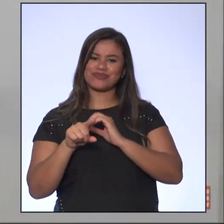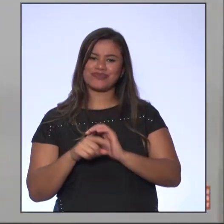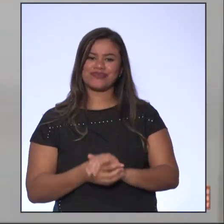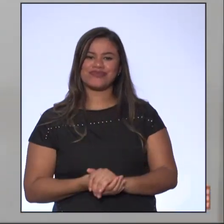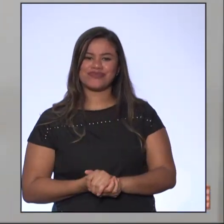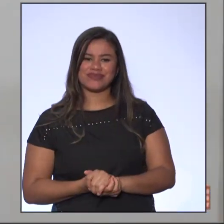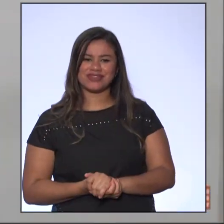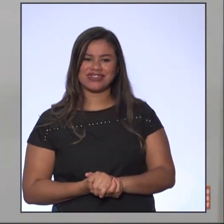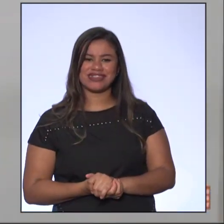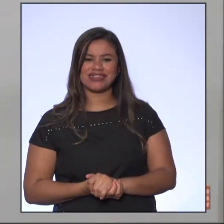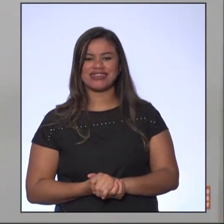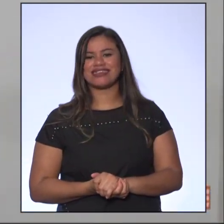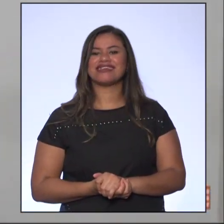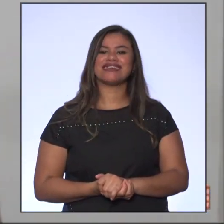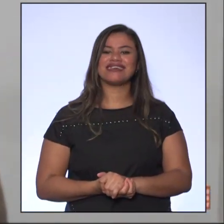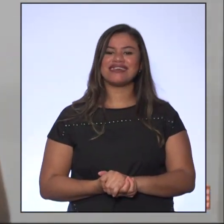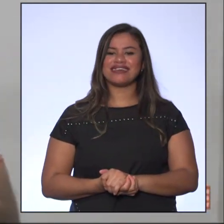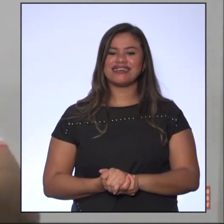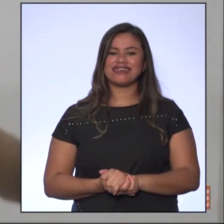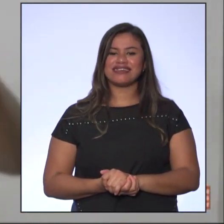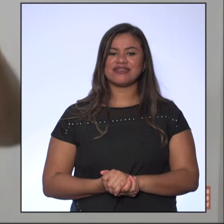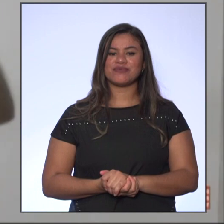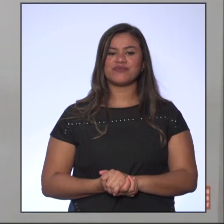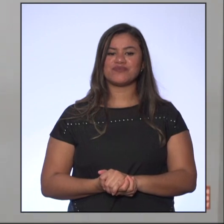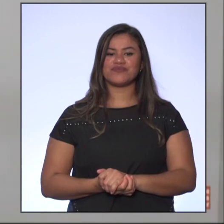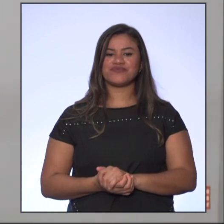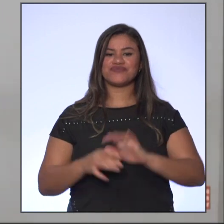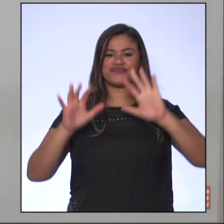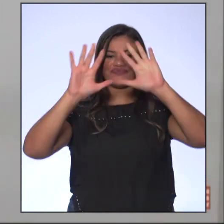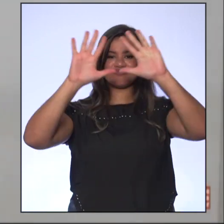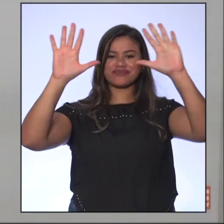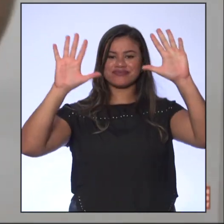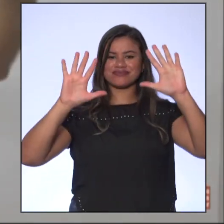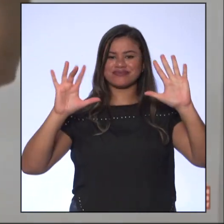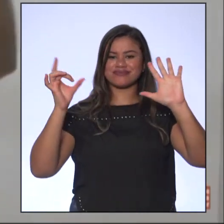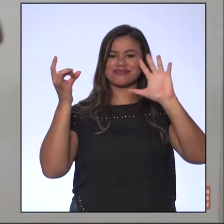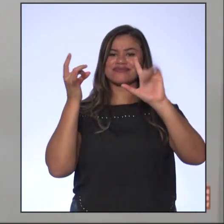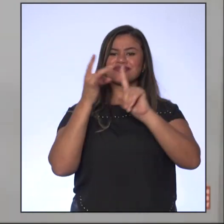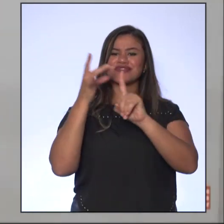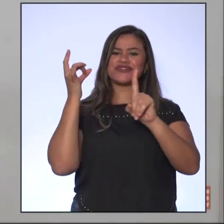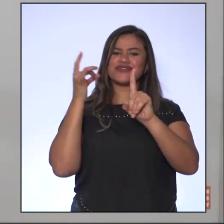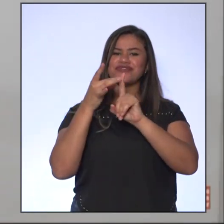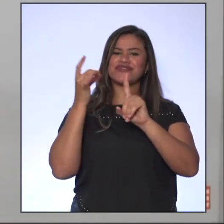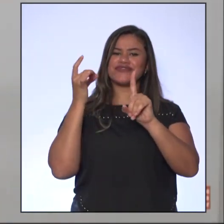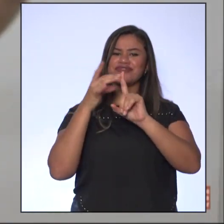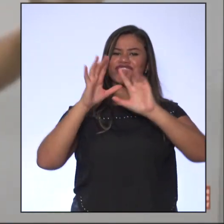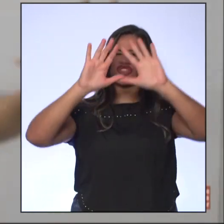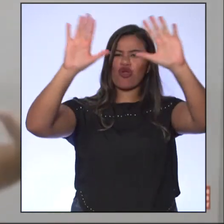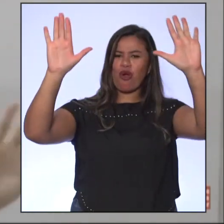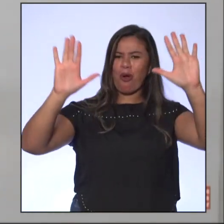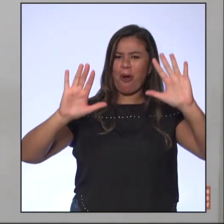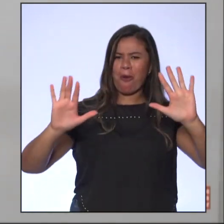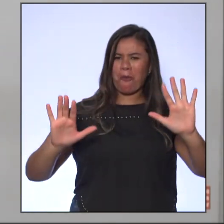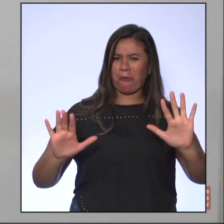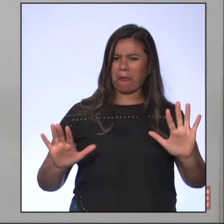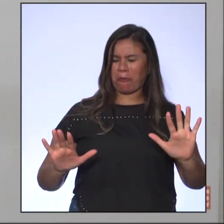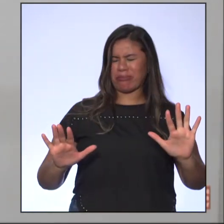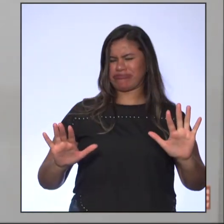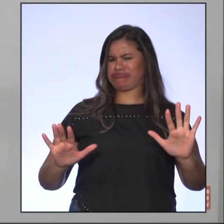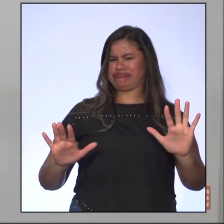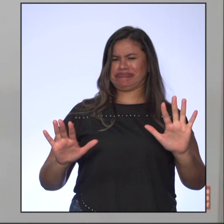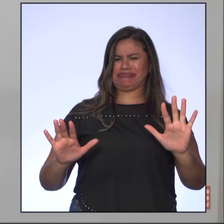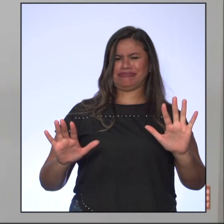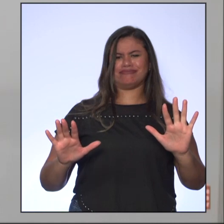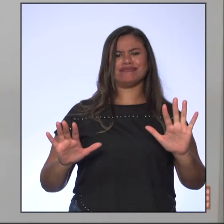funciona, volta para mim aqui, como é que funciona esse quadro que eu estou escrevendo no A, bem aqui? Não é não, gente,